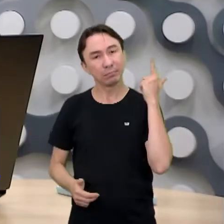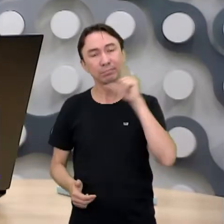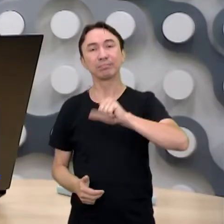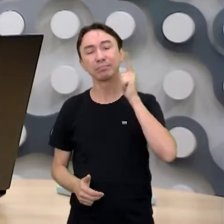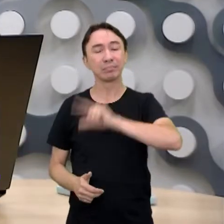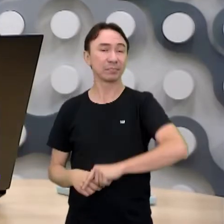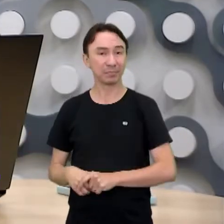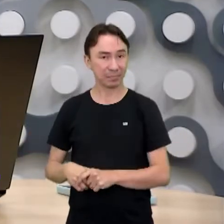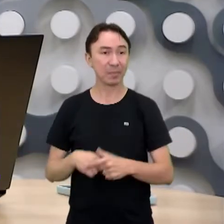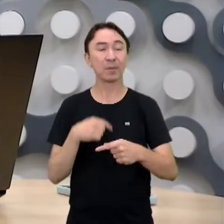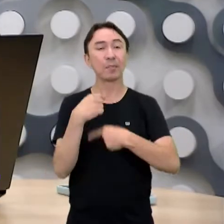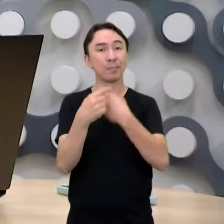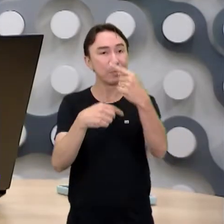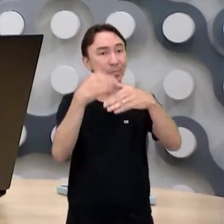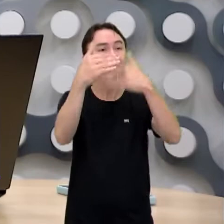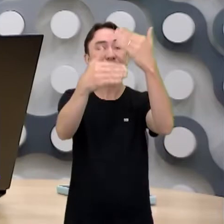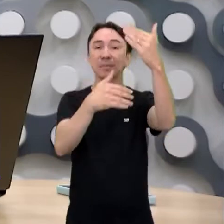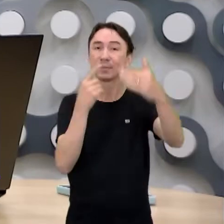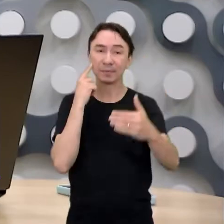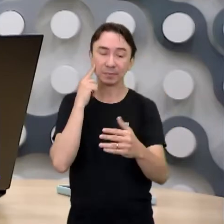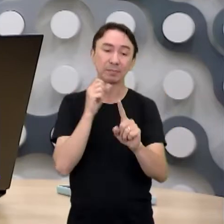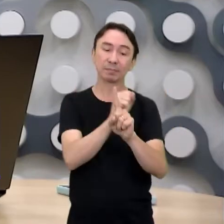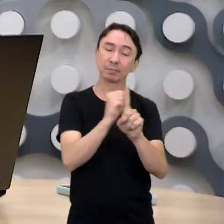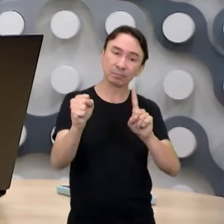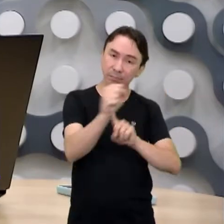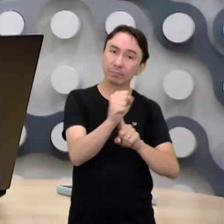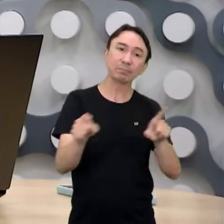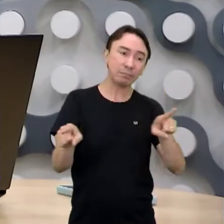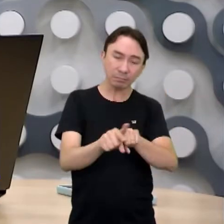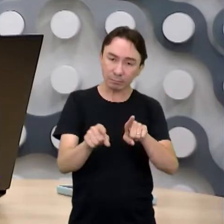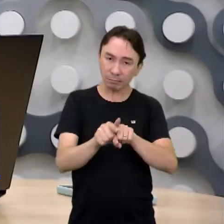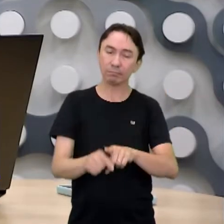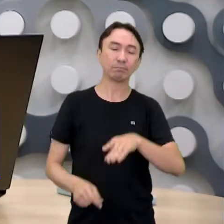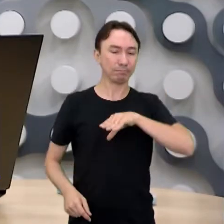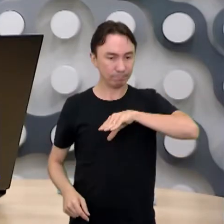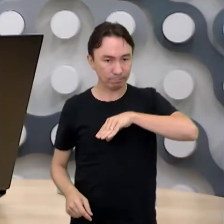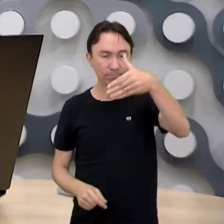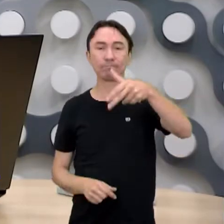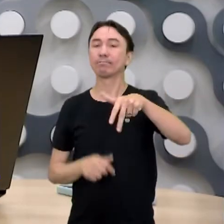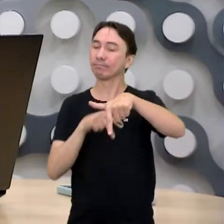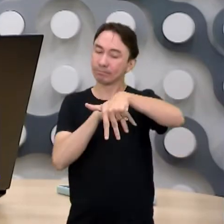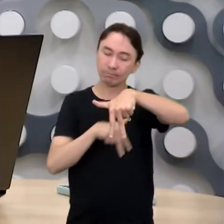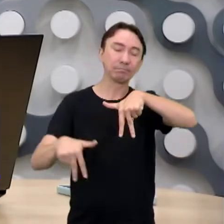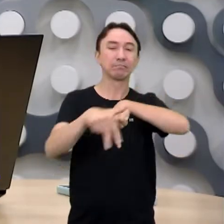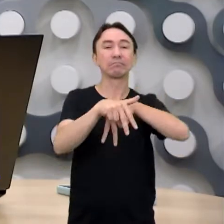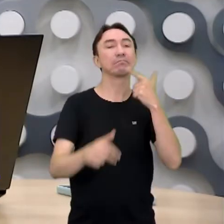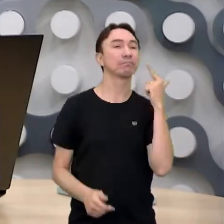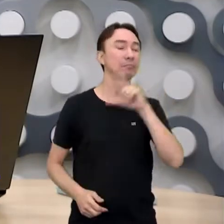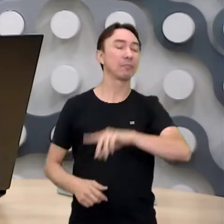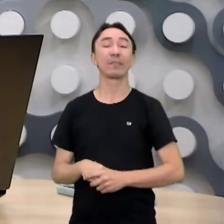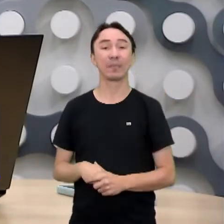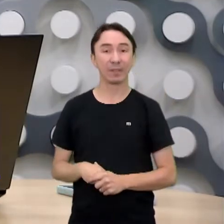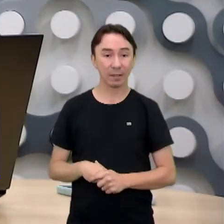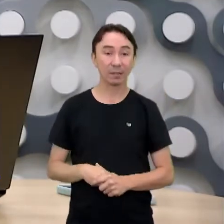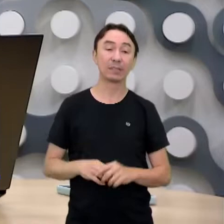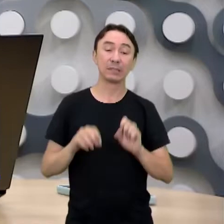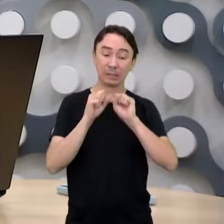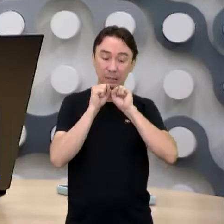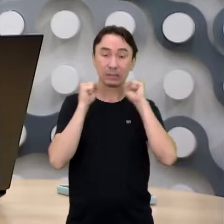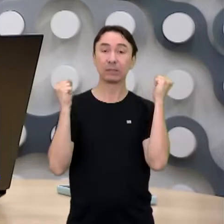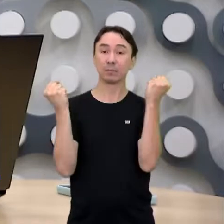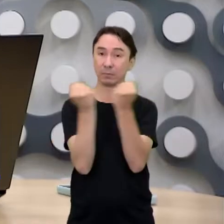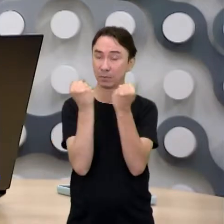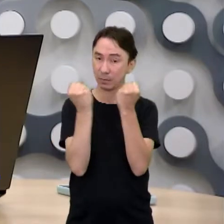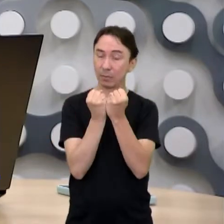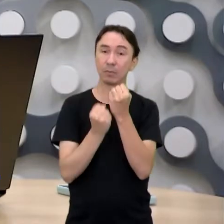nossa sociedade. Então é um tema que pode ser abordado tranquilamente no seminário e, né, já por várias vezes eu mostrei links